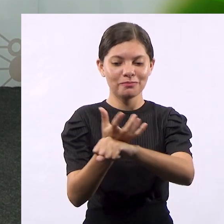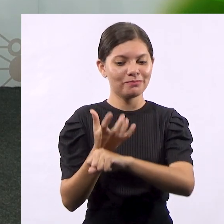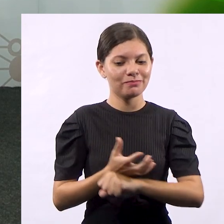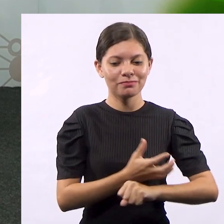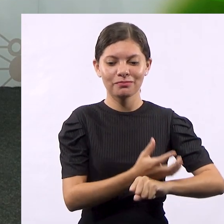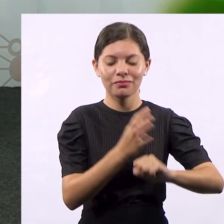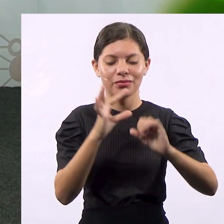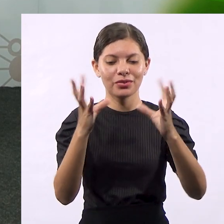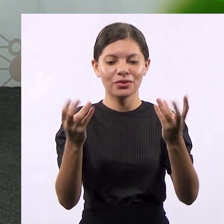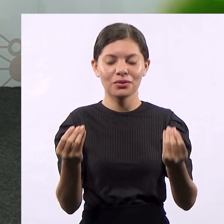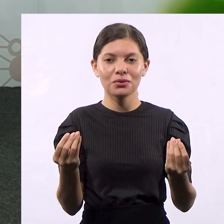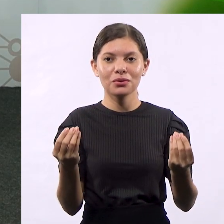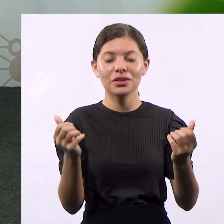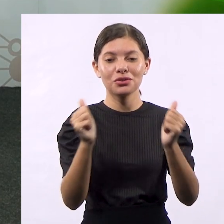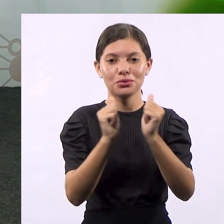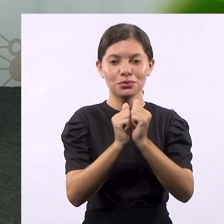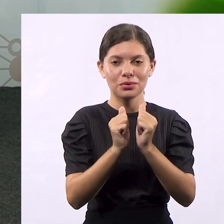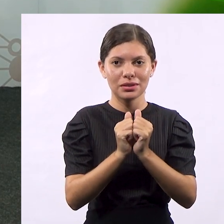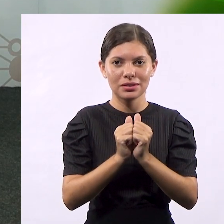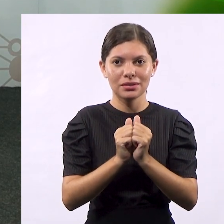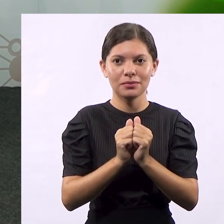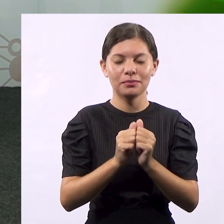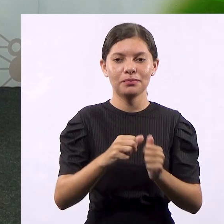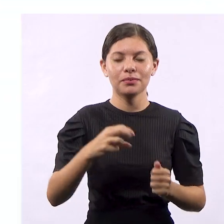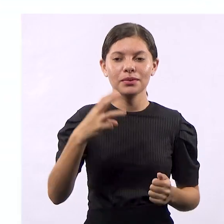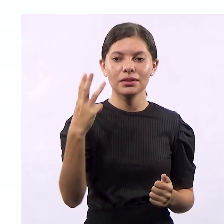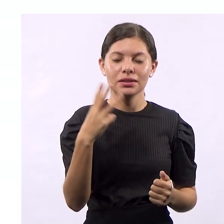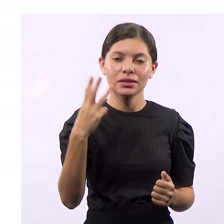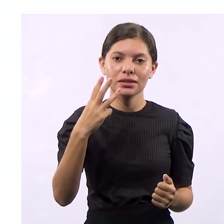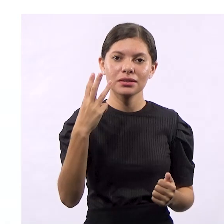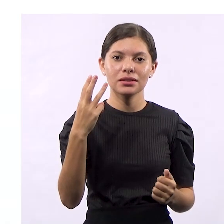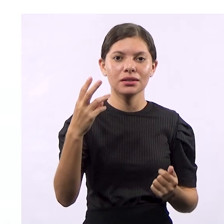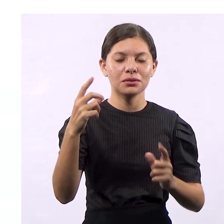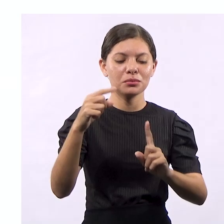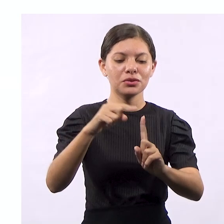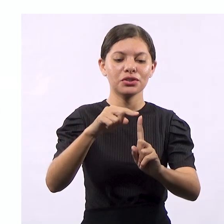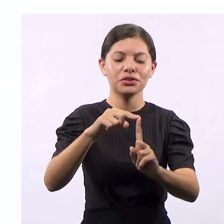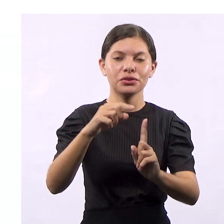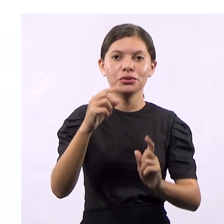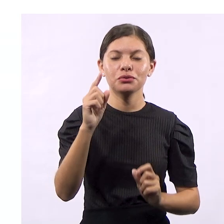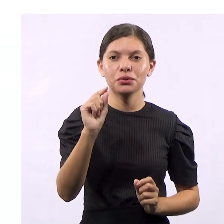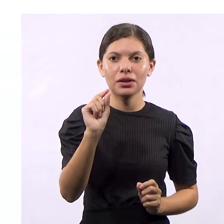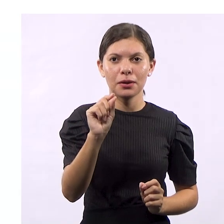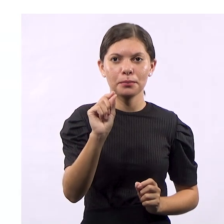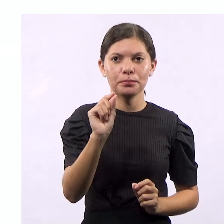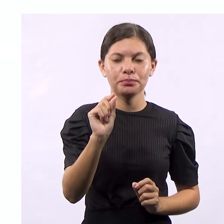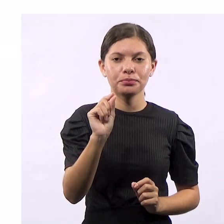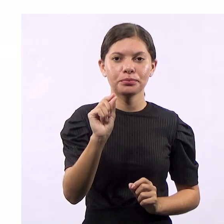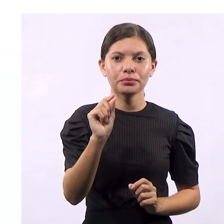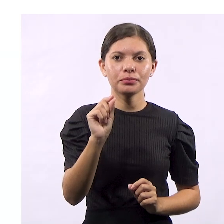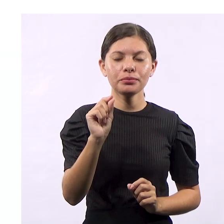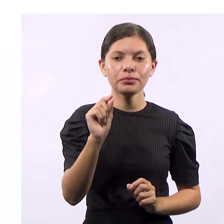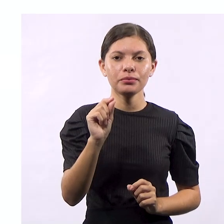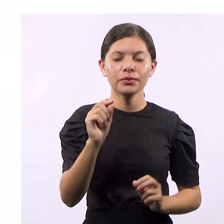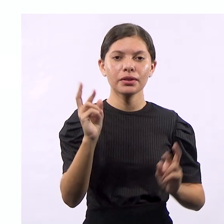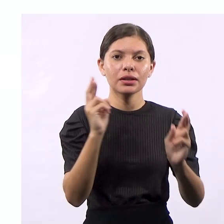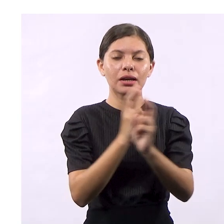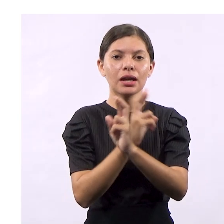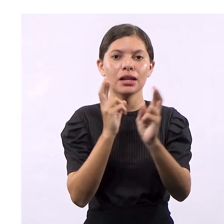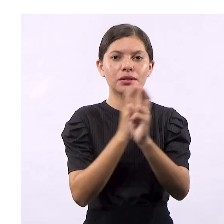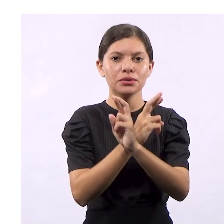bem interligadas. O terceiro objetivo do eixo 2, participação social, é relacionar as políticas